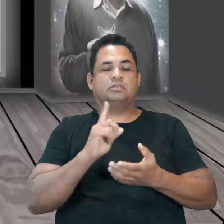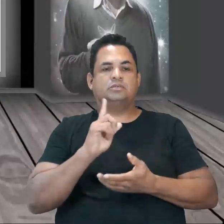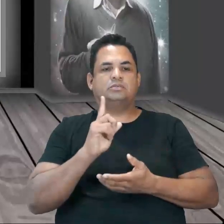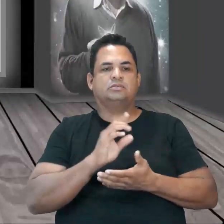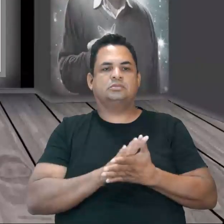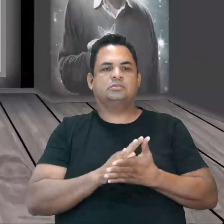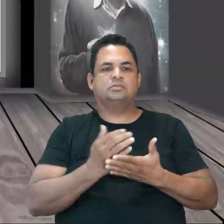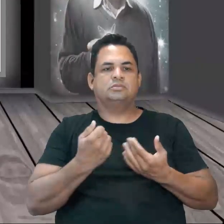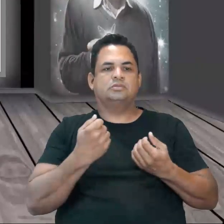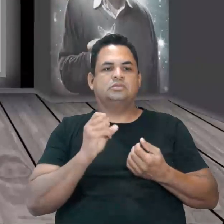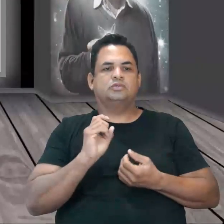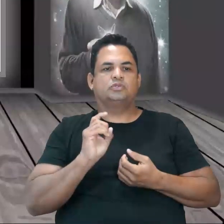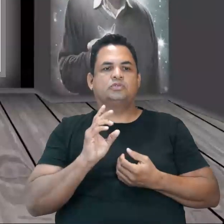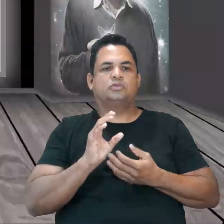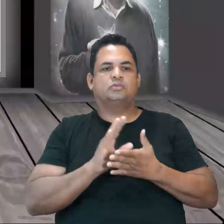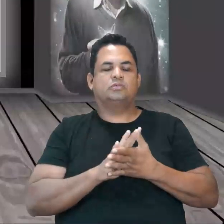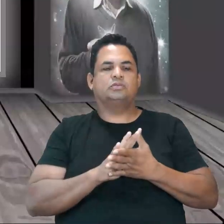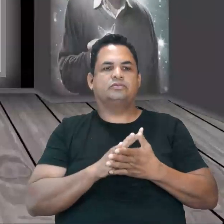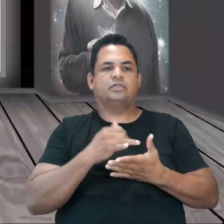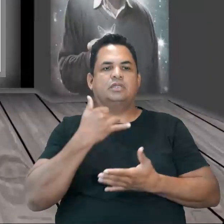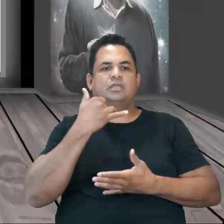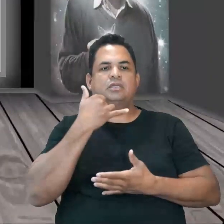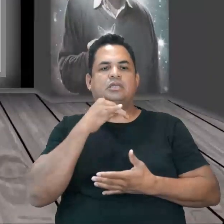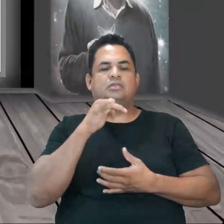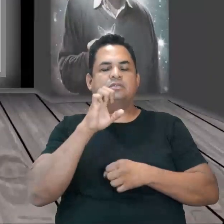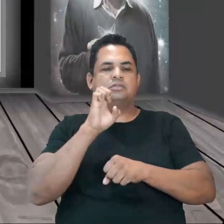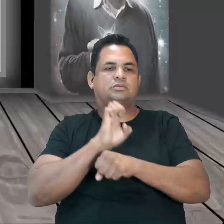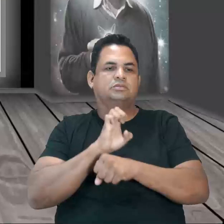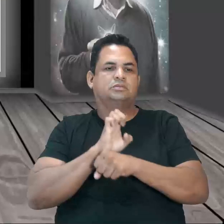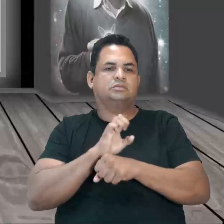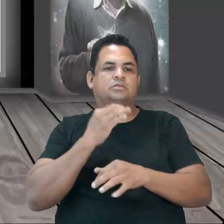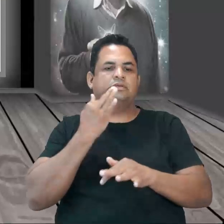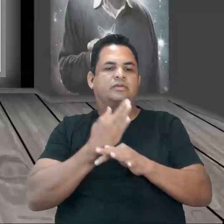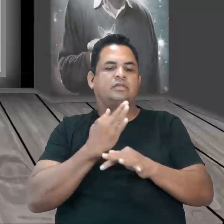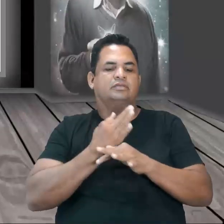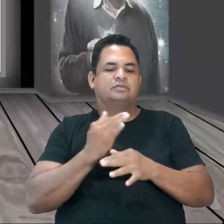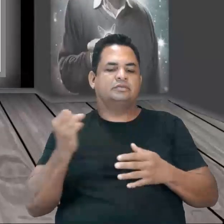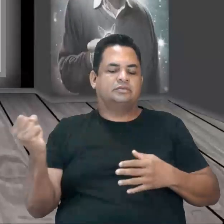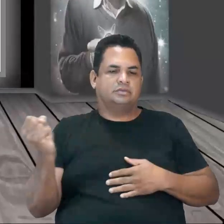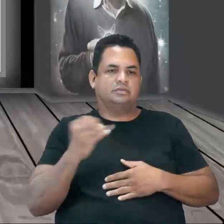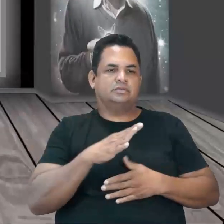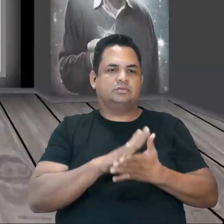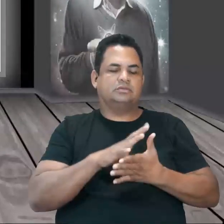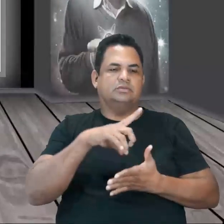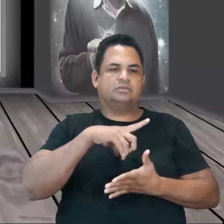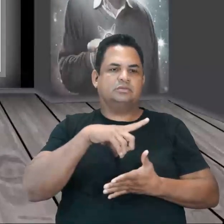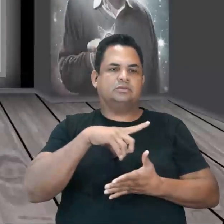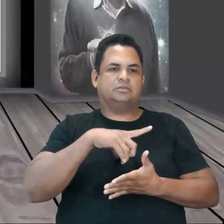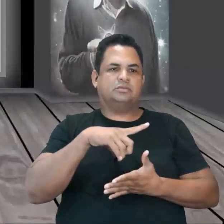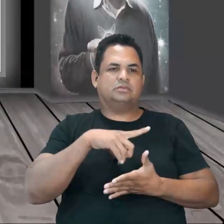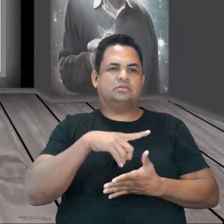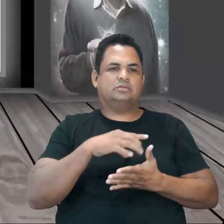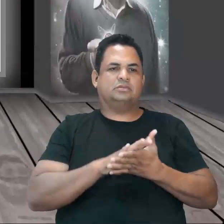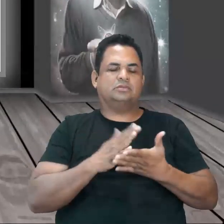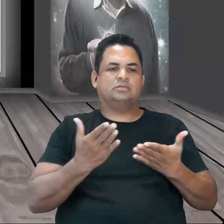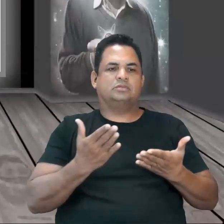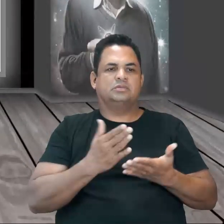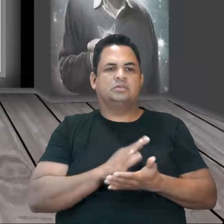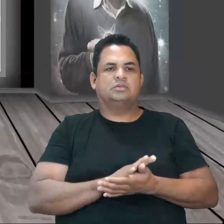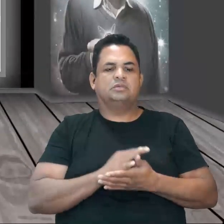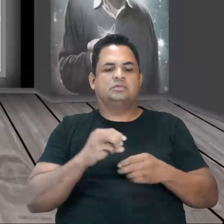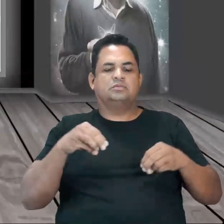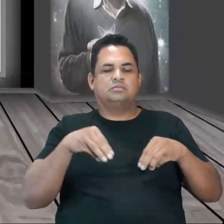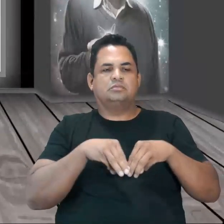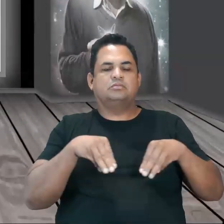podemos falar isso em eletrostática. Se falar em física moderna, por exemplo, nós temos hoje, né, até a partir do eletromagnetismo, já não